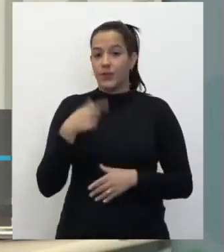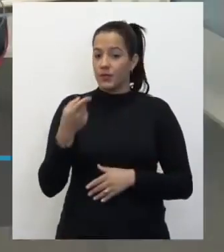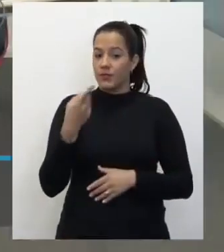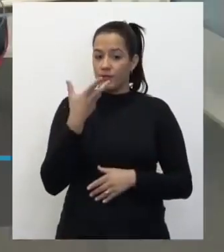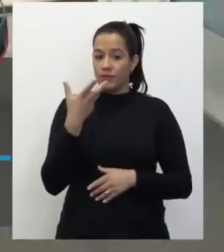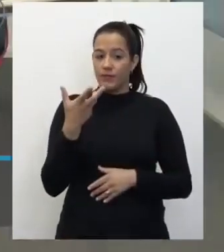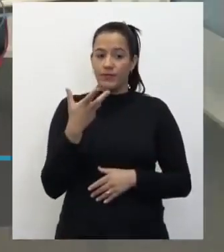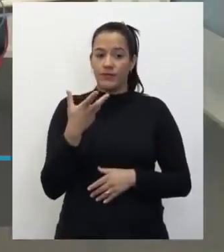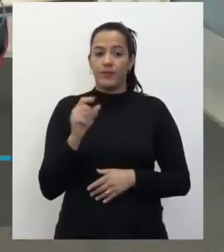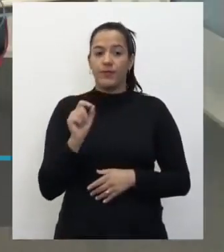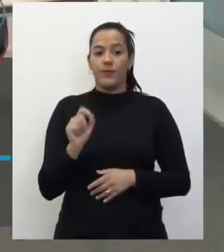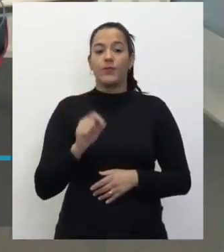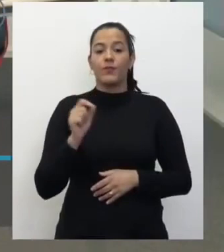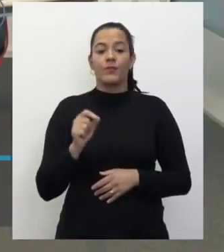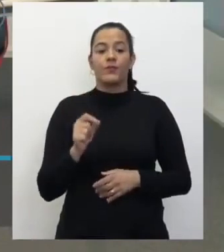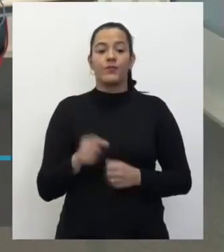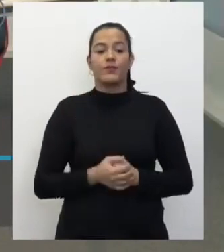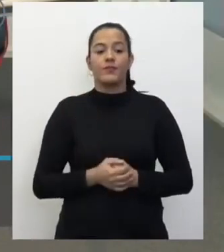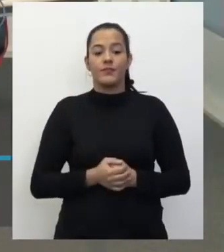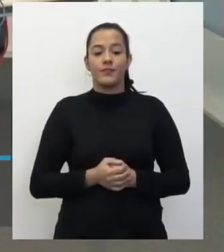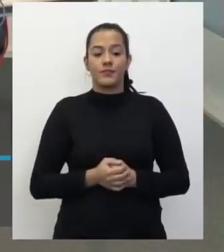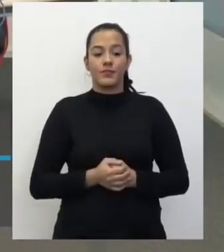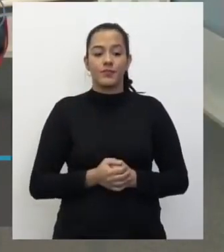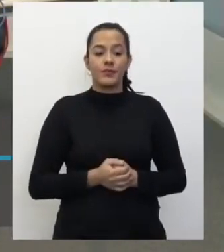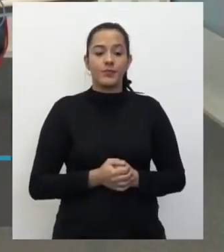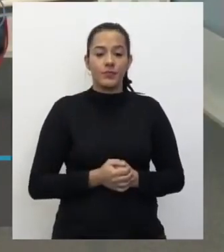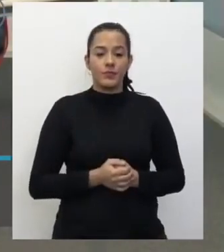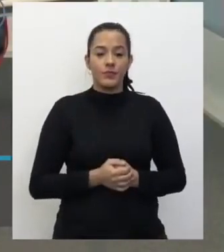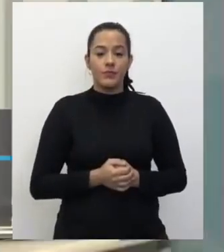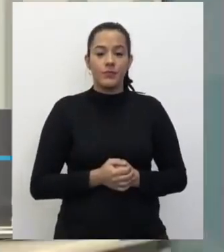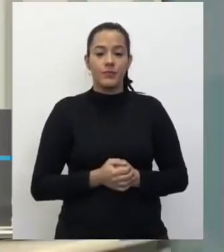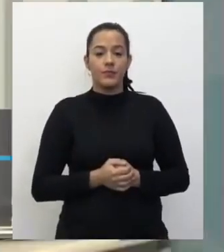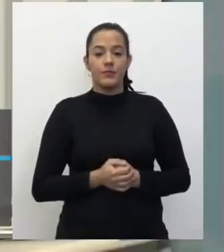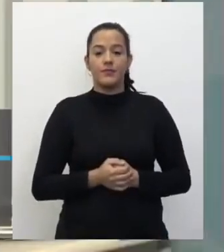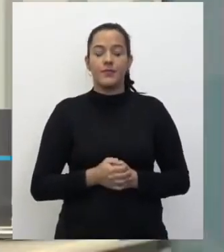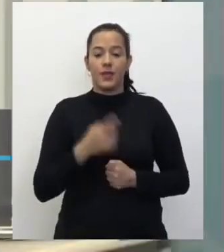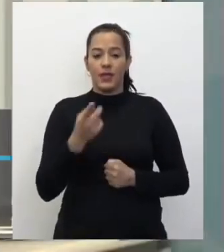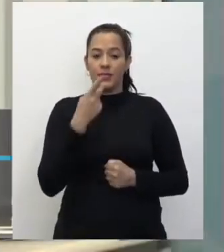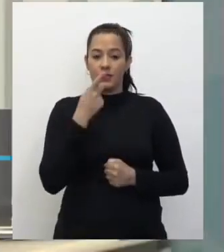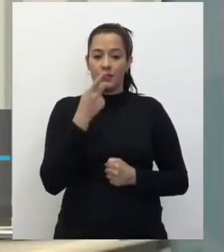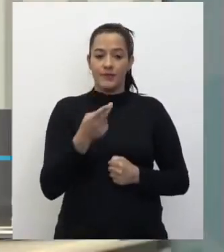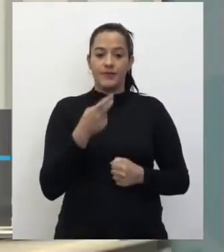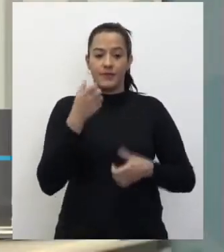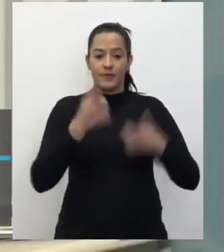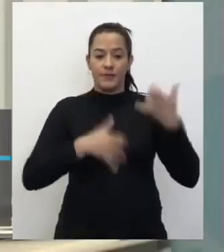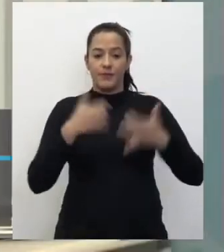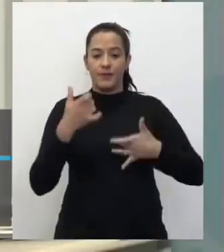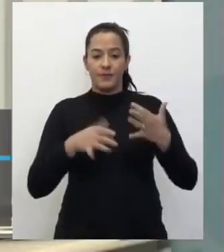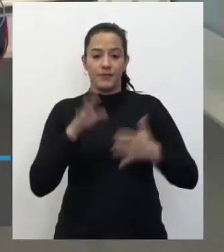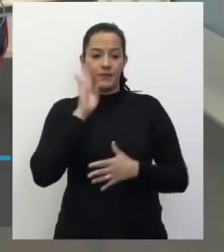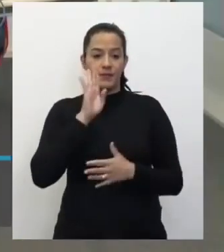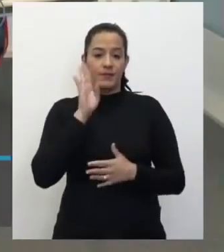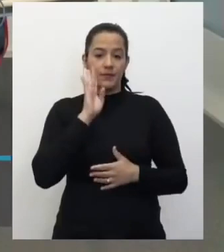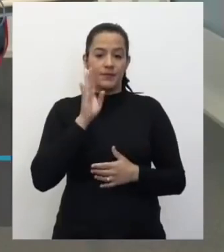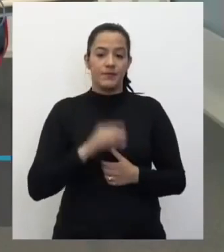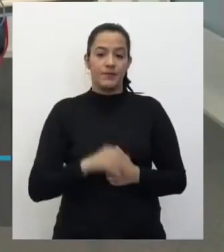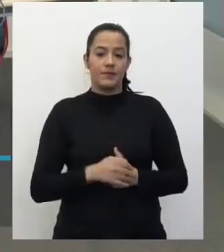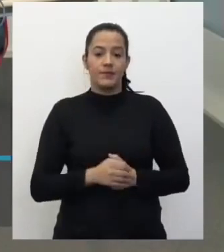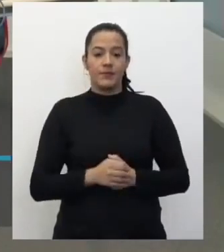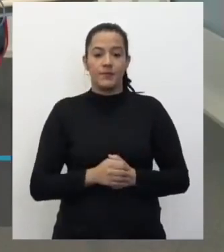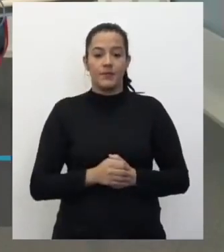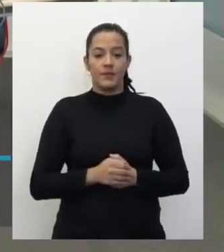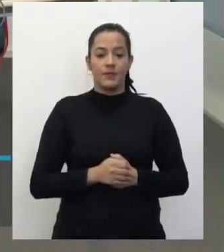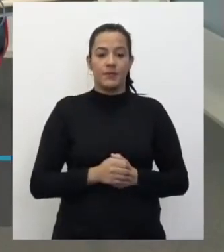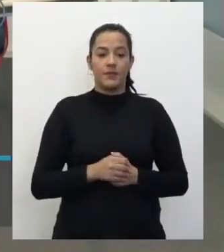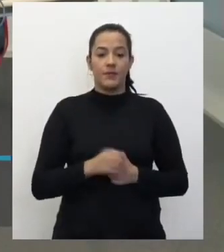estão comentando tudo que a gente falou aqui, Mônica. Ah, estão comentando os nossos comentários? Então, os nossos comentários. Legal. E aí eu tenho um aluno muito querido falando assim, pro